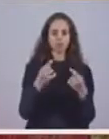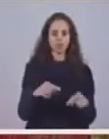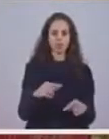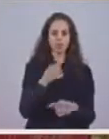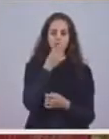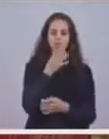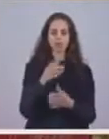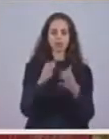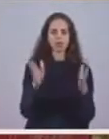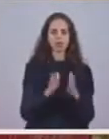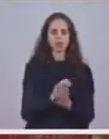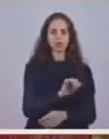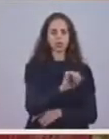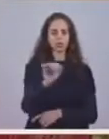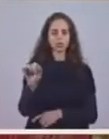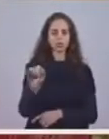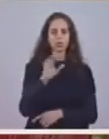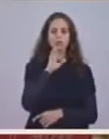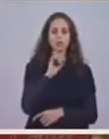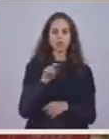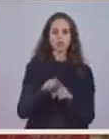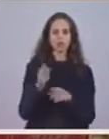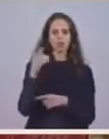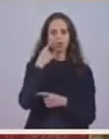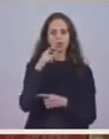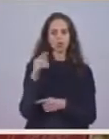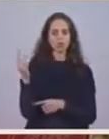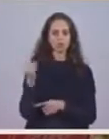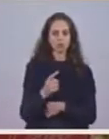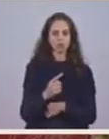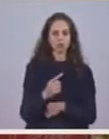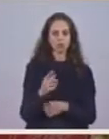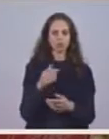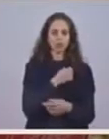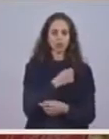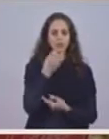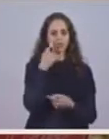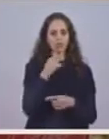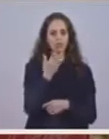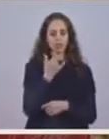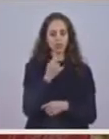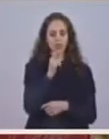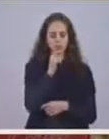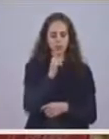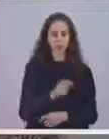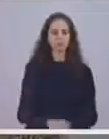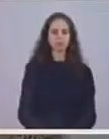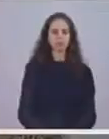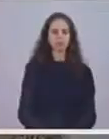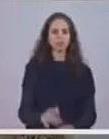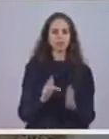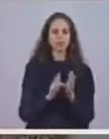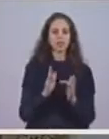conceda a todos vós, como ao filho pródigo, a alegria do regresso à sua casa. Amém.